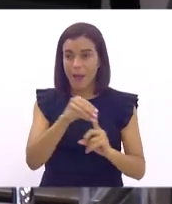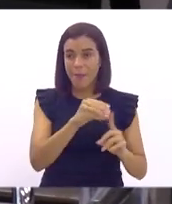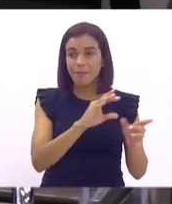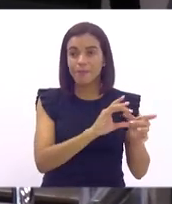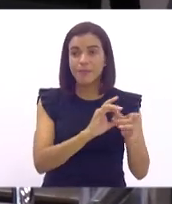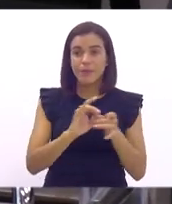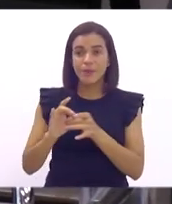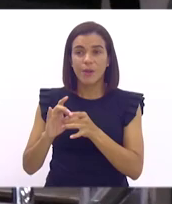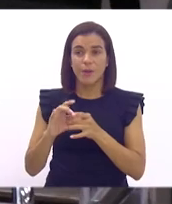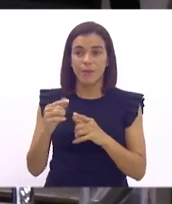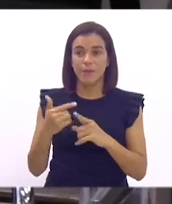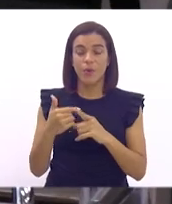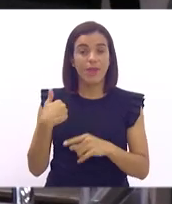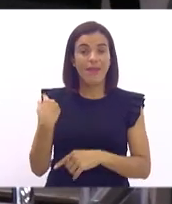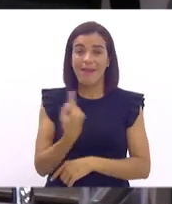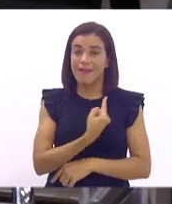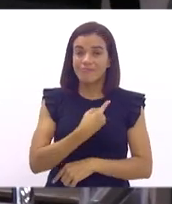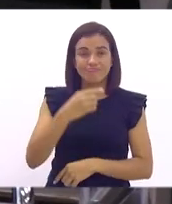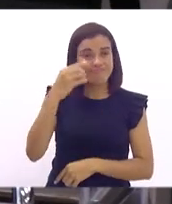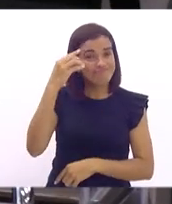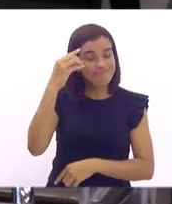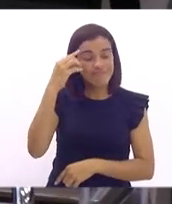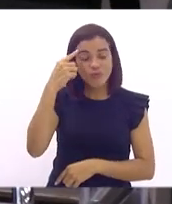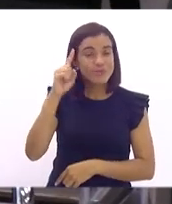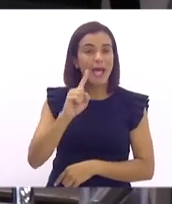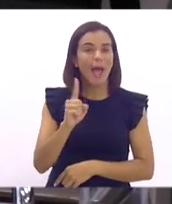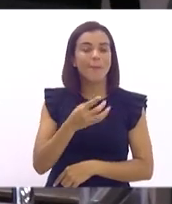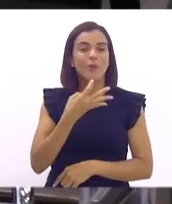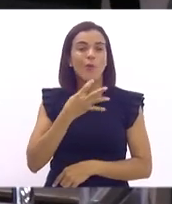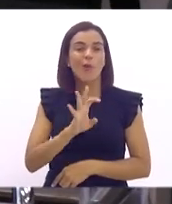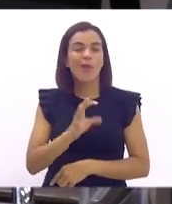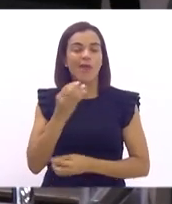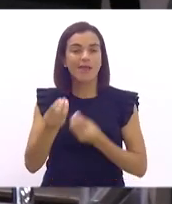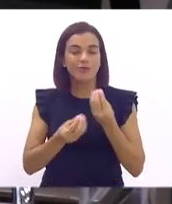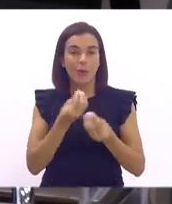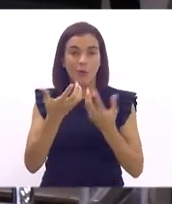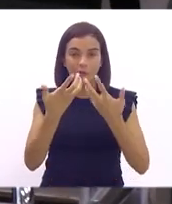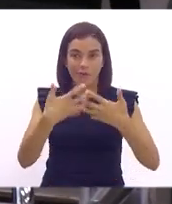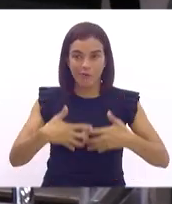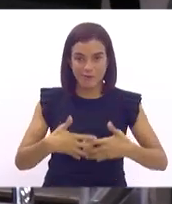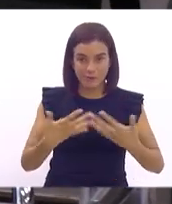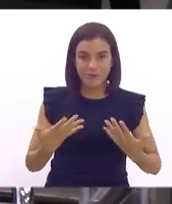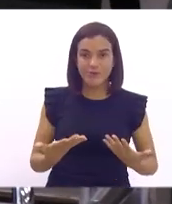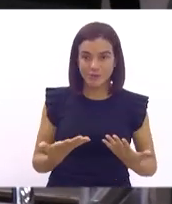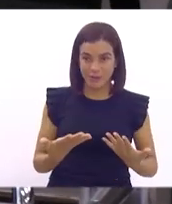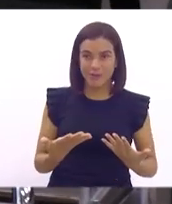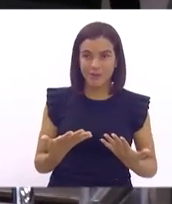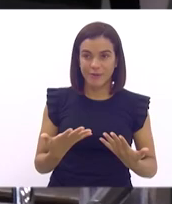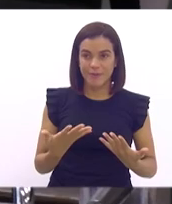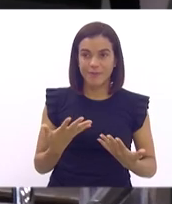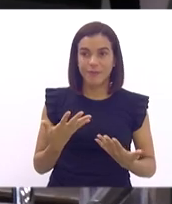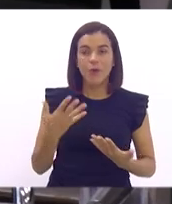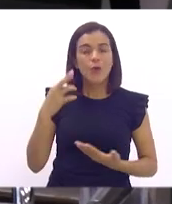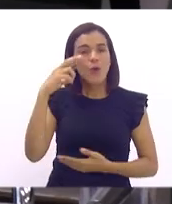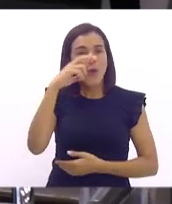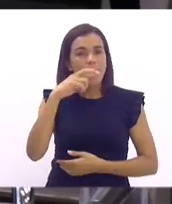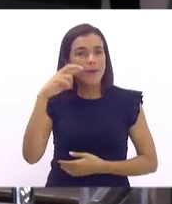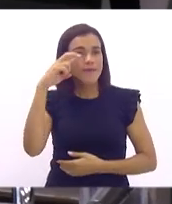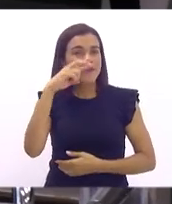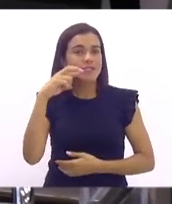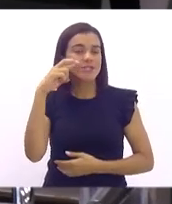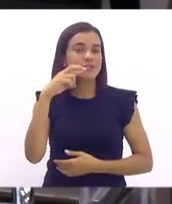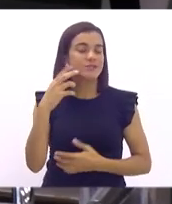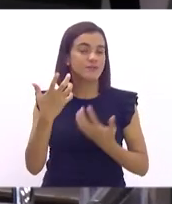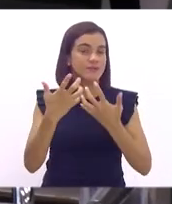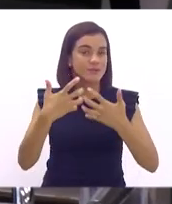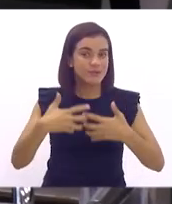que o nosso desconhecimento também das investigações, até onde aquela investigação vai. E o grande